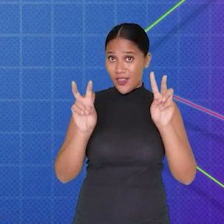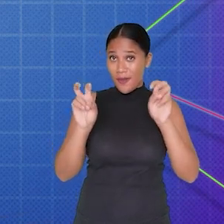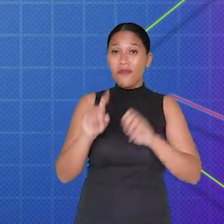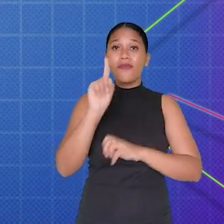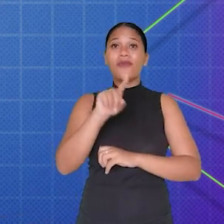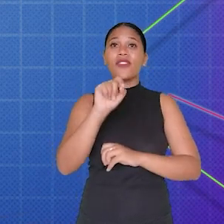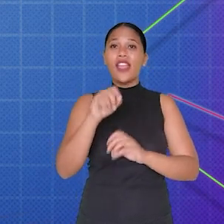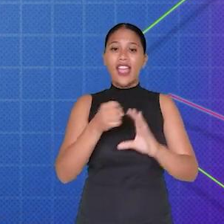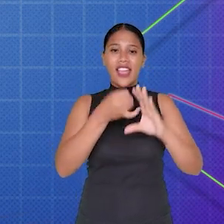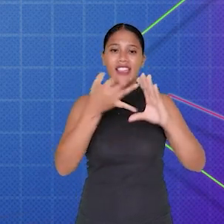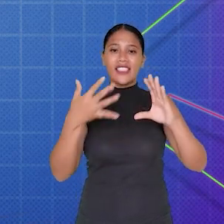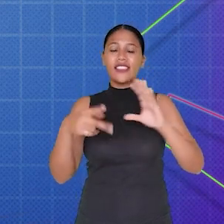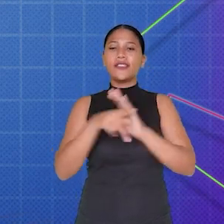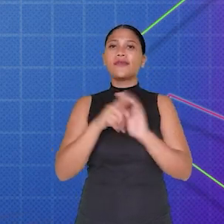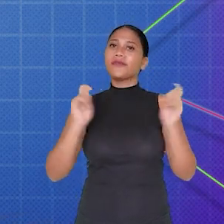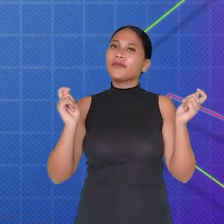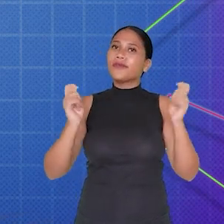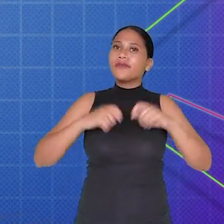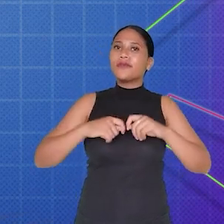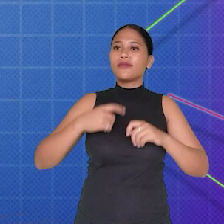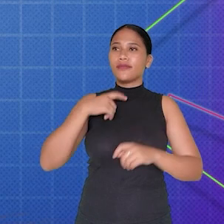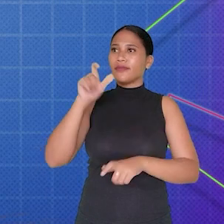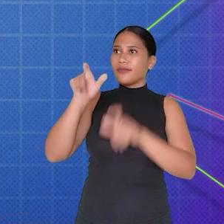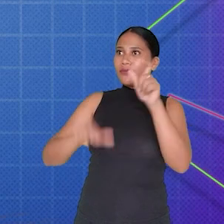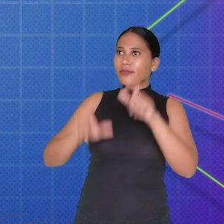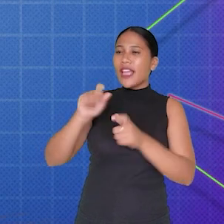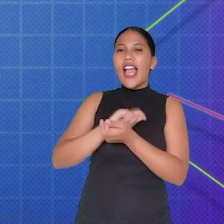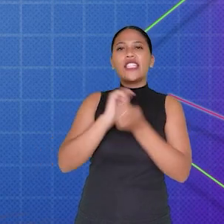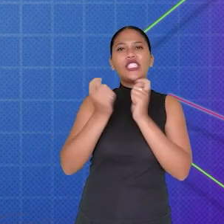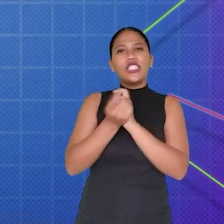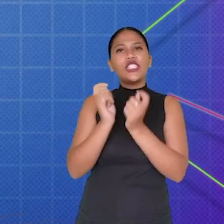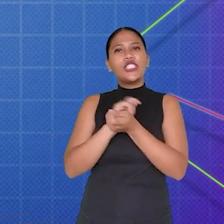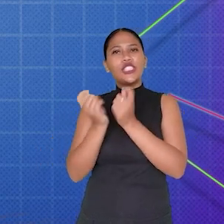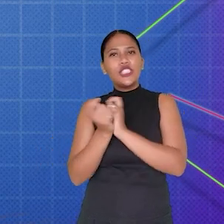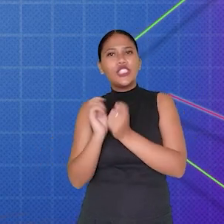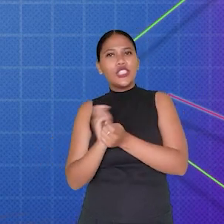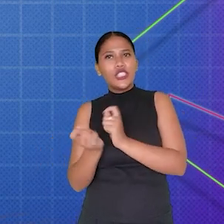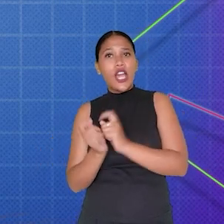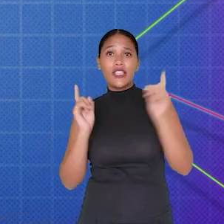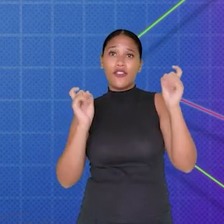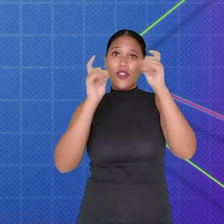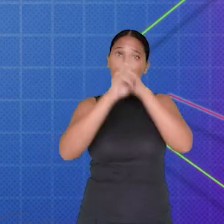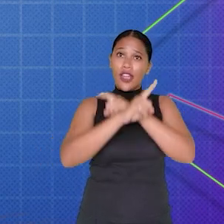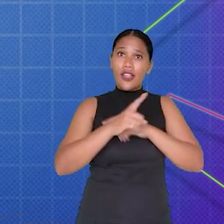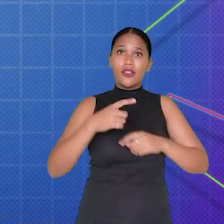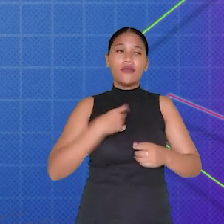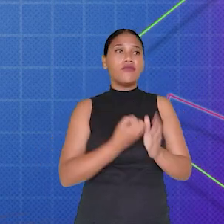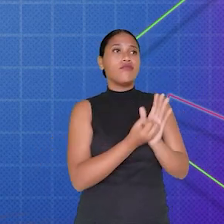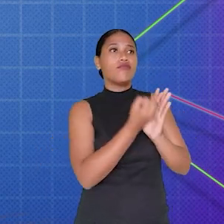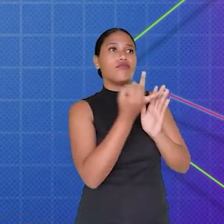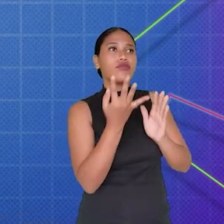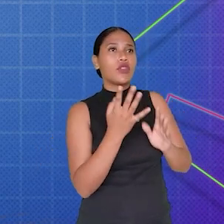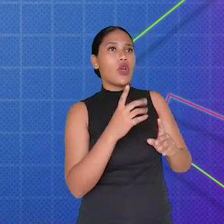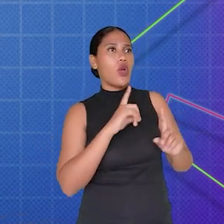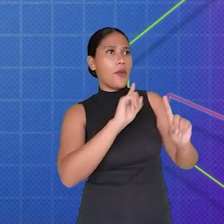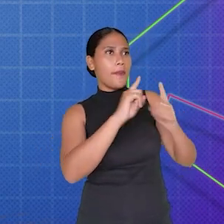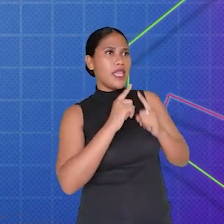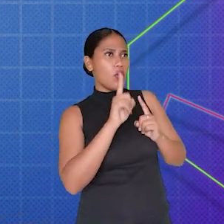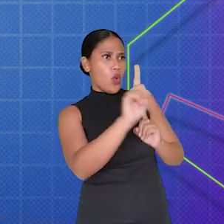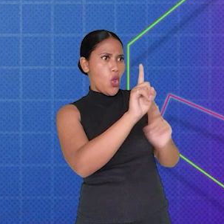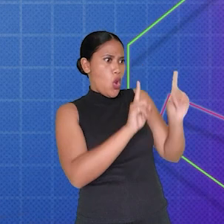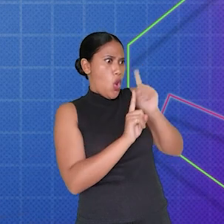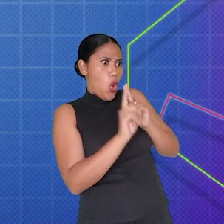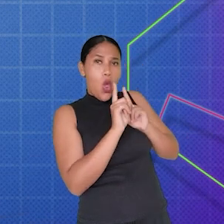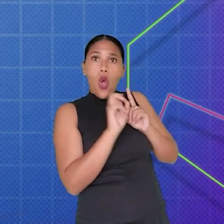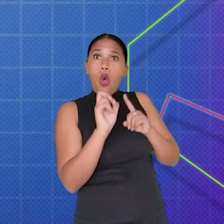de dificuldade personalizada é caracterizada pela possibilidade do jogador ajustar diversos aspectos da dificuldade do jogo, como a quantidade de